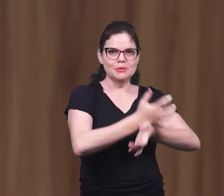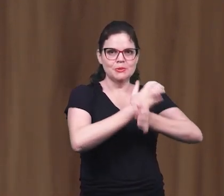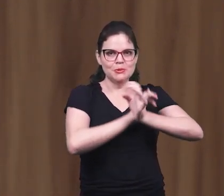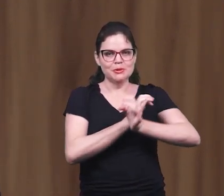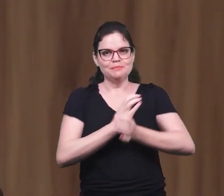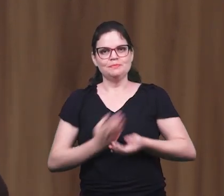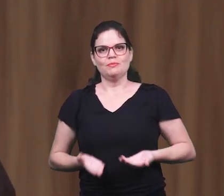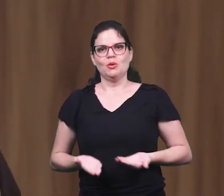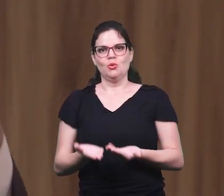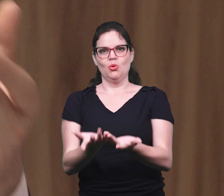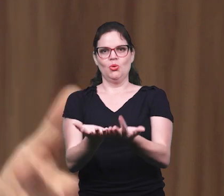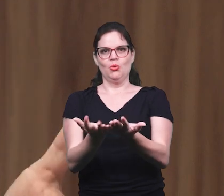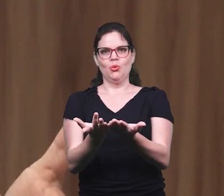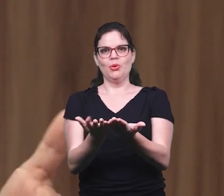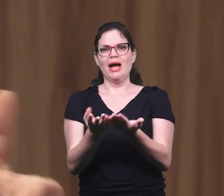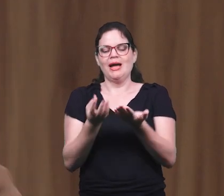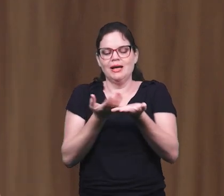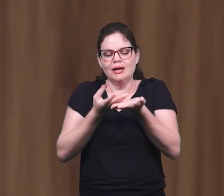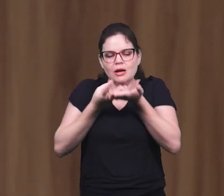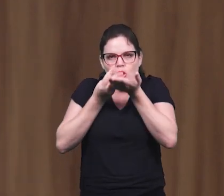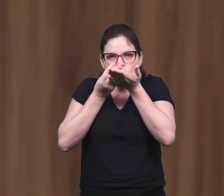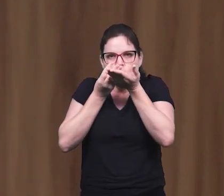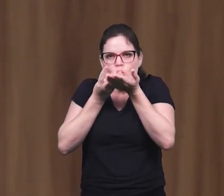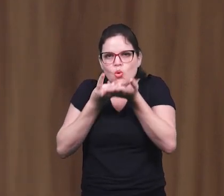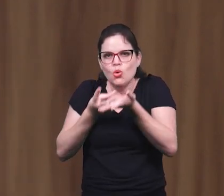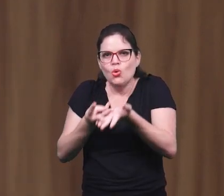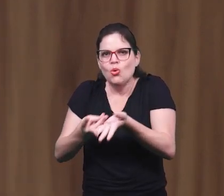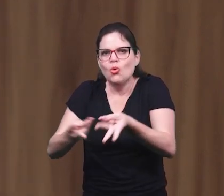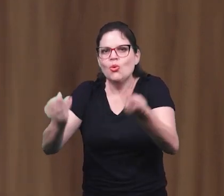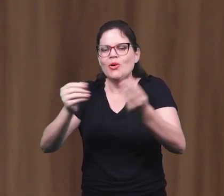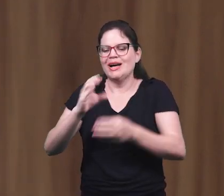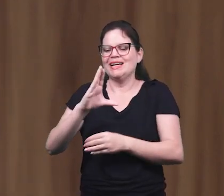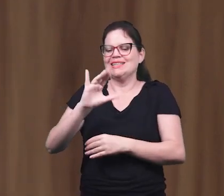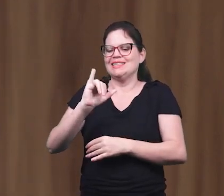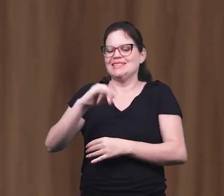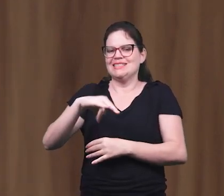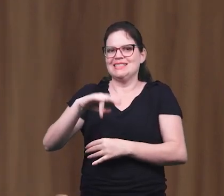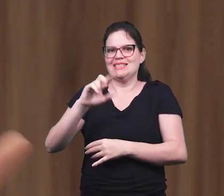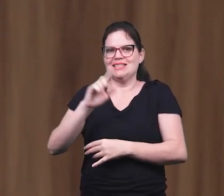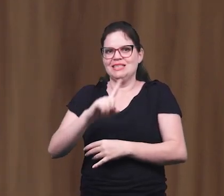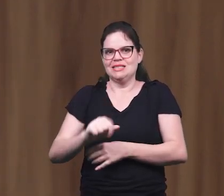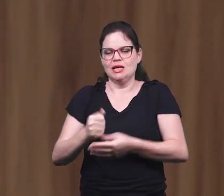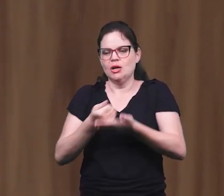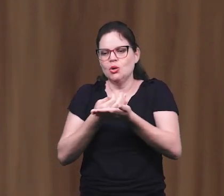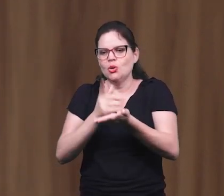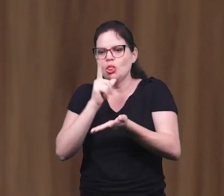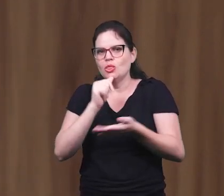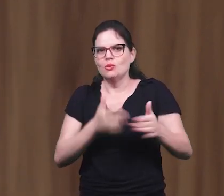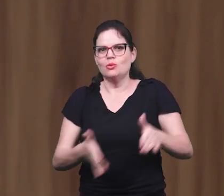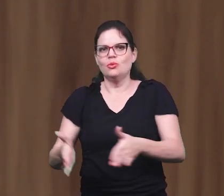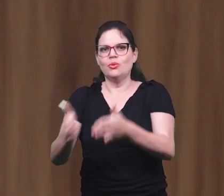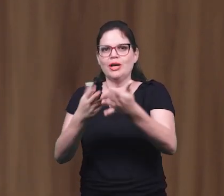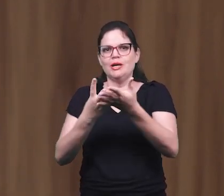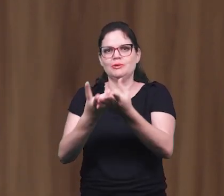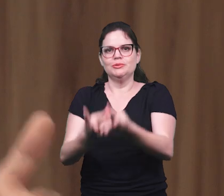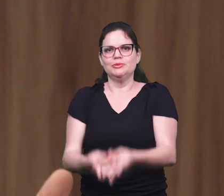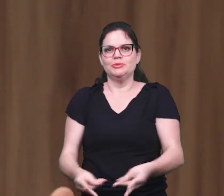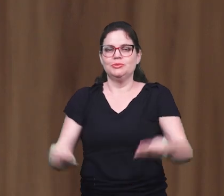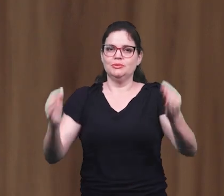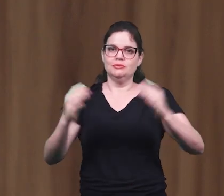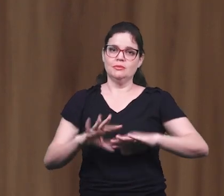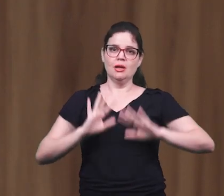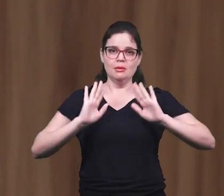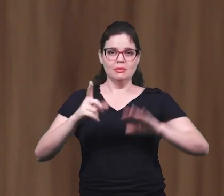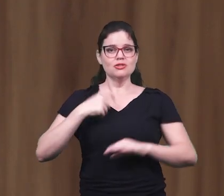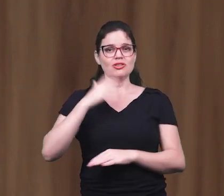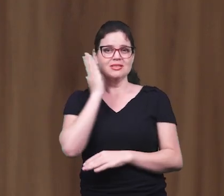cinzas jogadas no rio Reno. Ou seja, essa tentativa, né, essa oposição de exterminar a memória de um homem. E os homens passam,